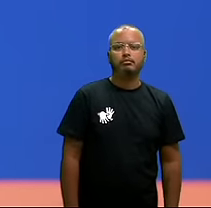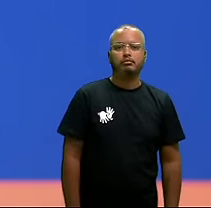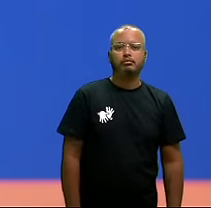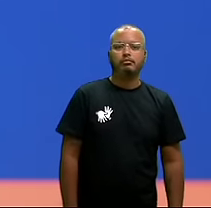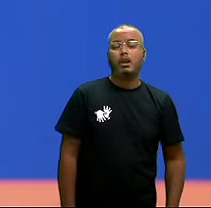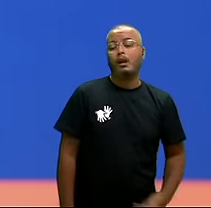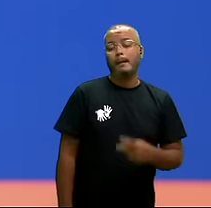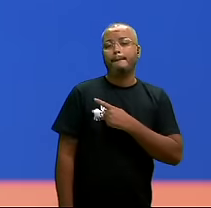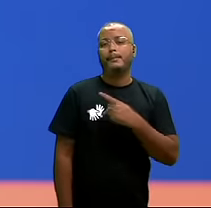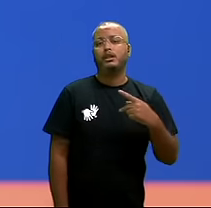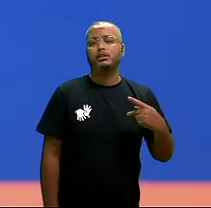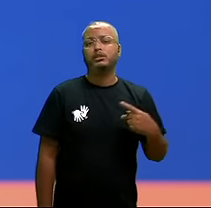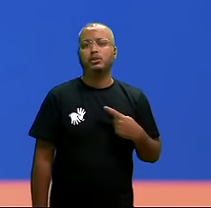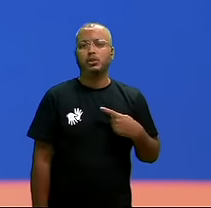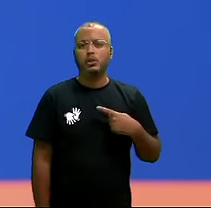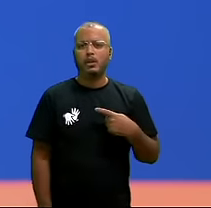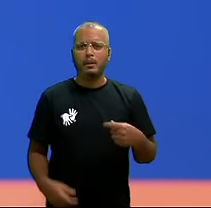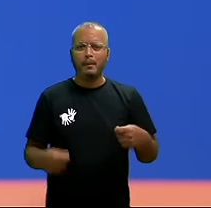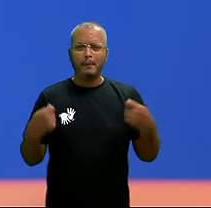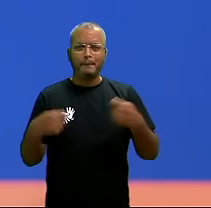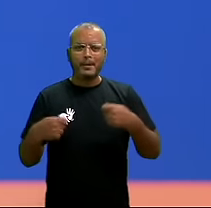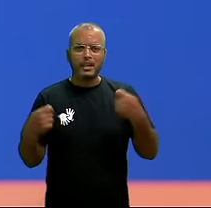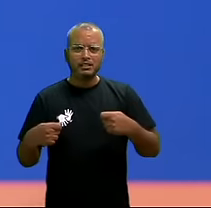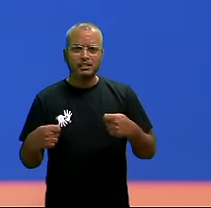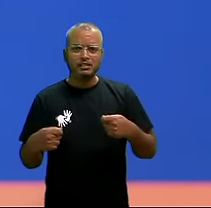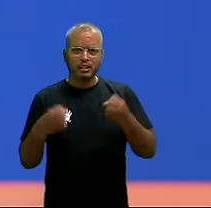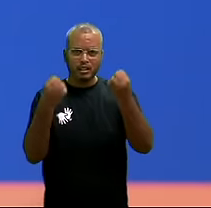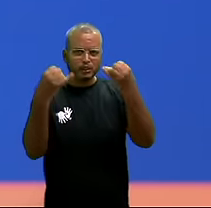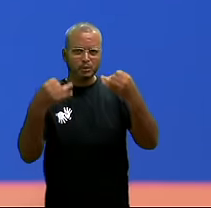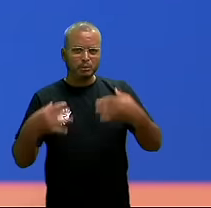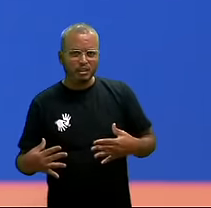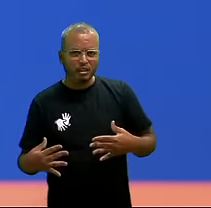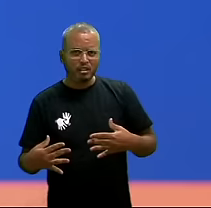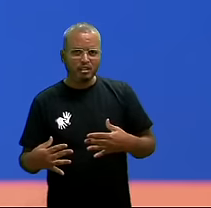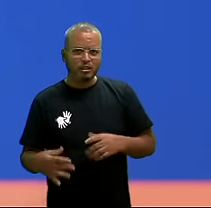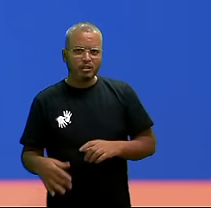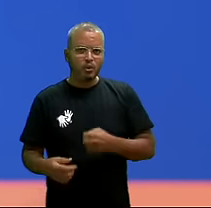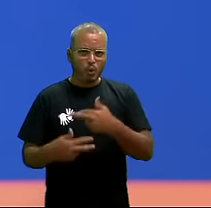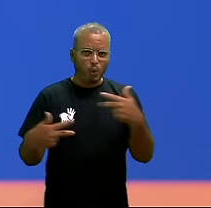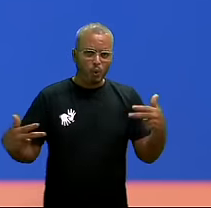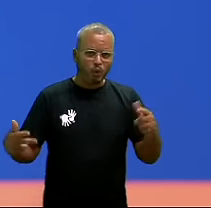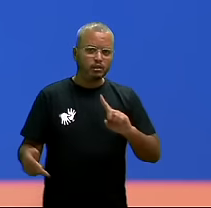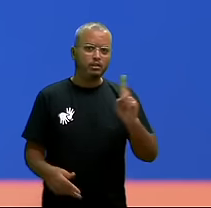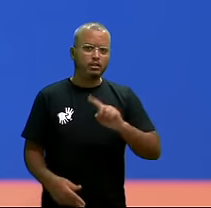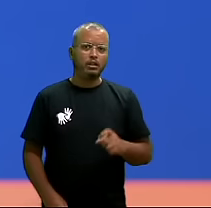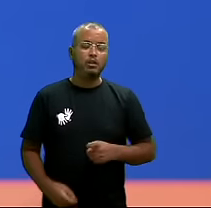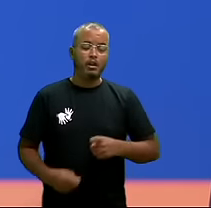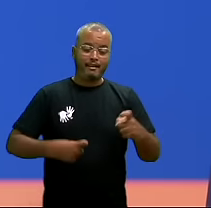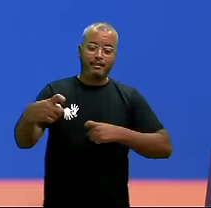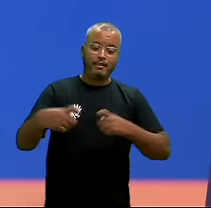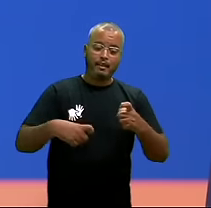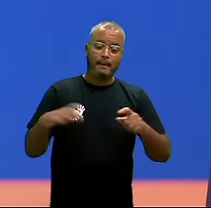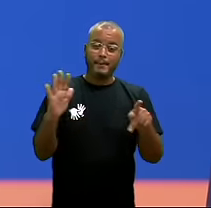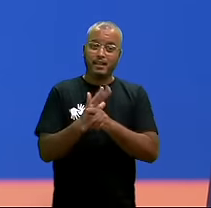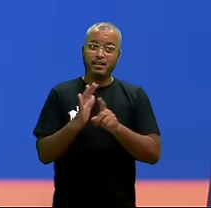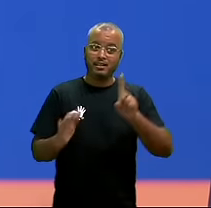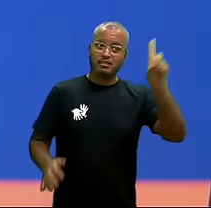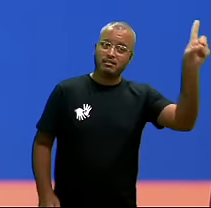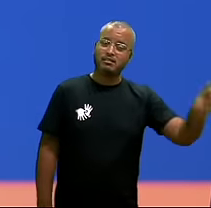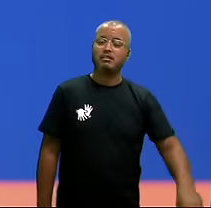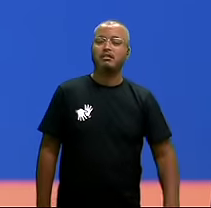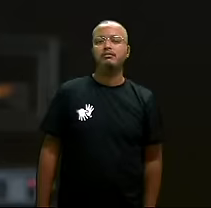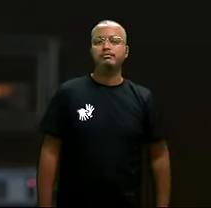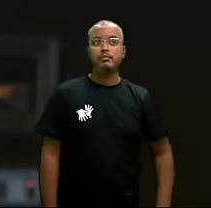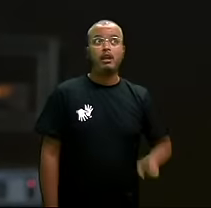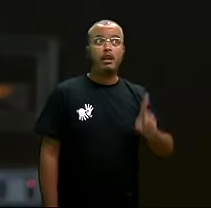Pastor, a gente não tem que se defender. Não, sabe por quê? A batalha não é tua. A batalha é do Senhor. Levante a mão e diga: a batalha é do Senhor. A guerra é dele, ele